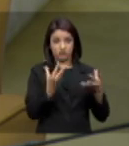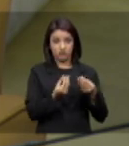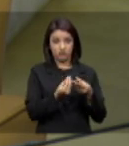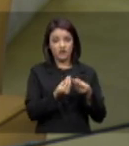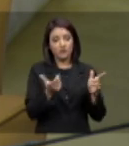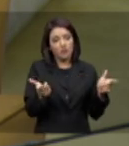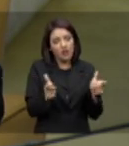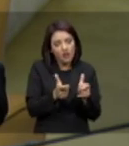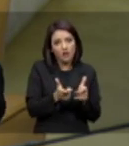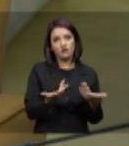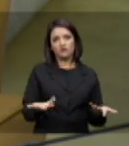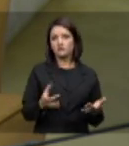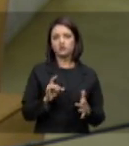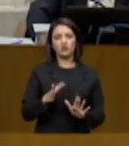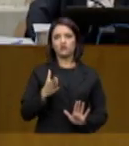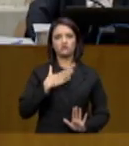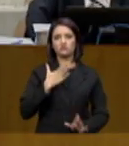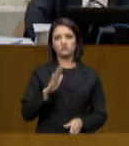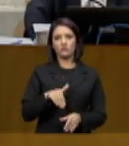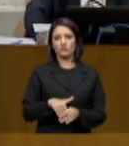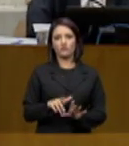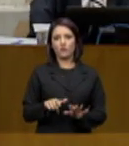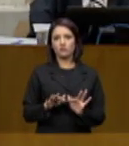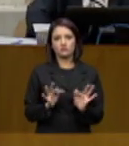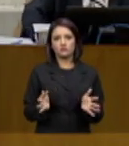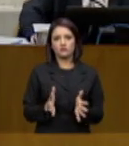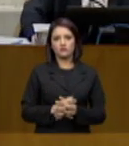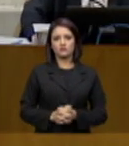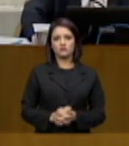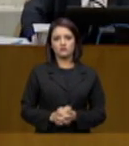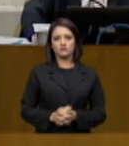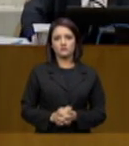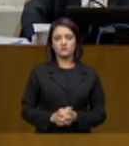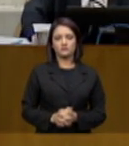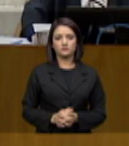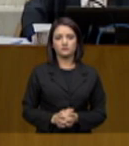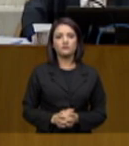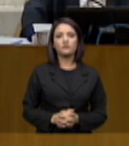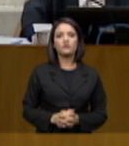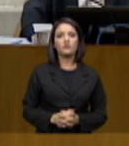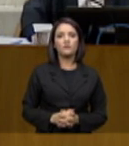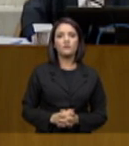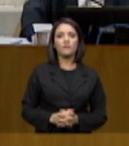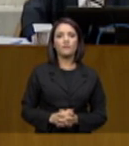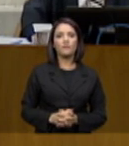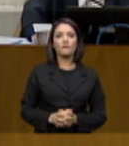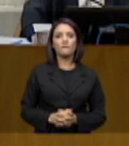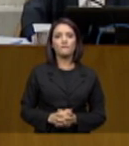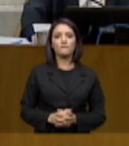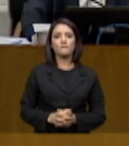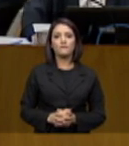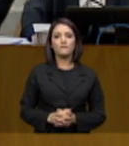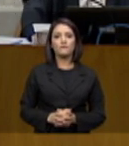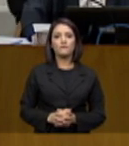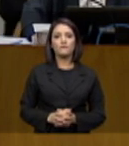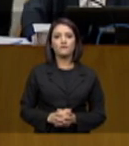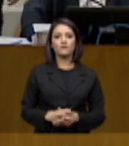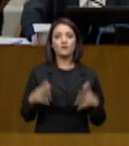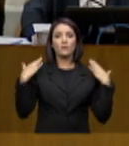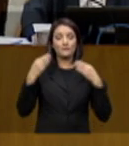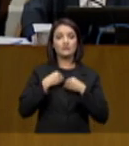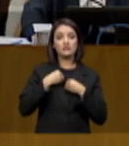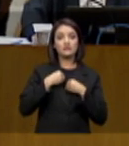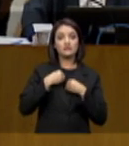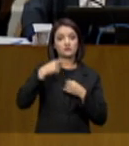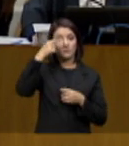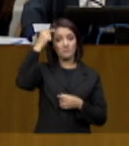é como voto presidente operada sob sua ordem porque as minhas não acordar eu fiz uma terá atrações não